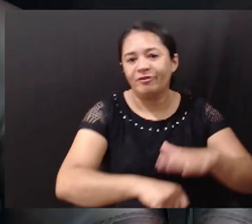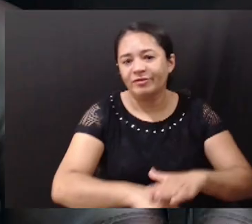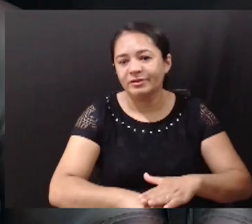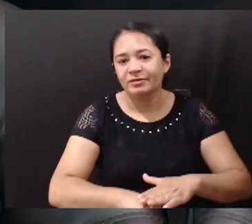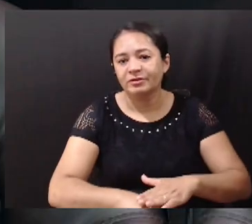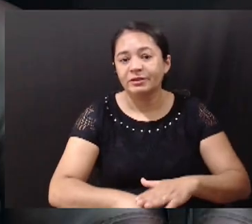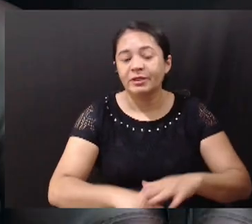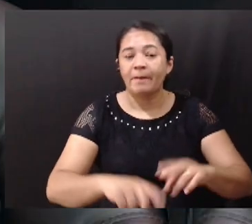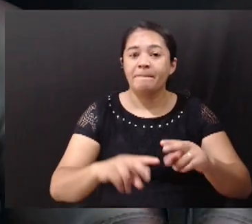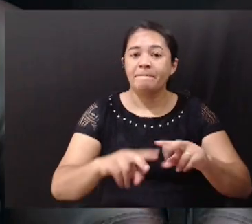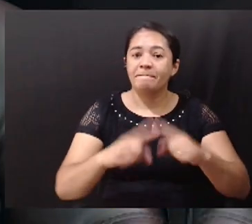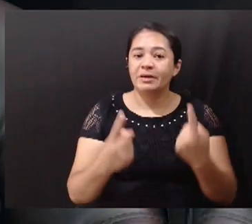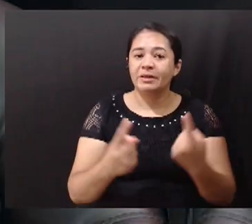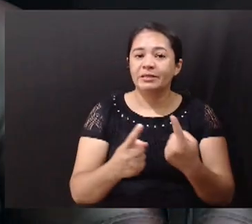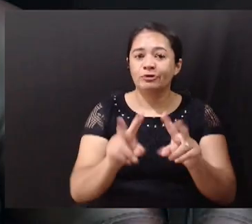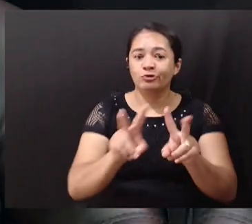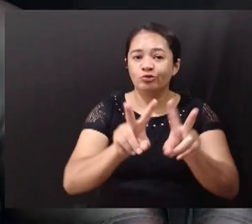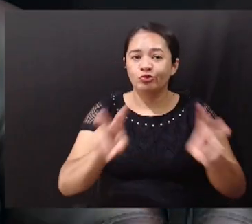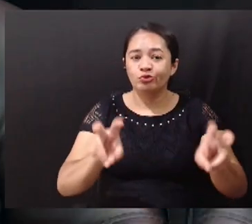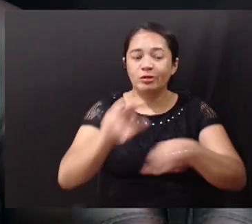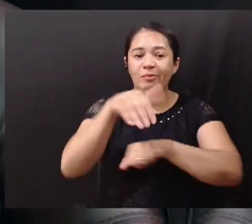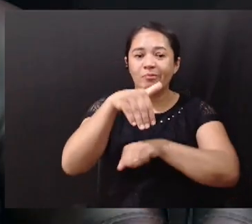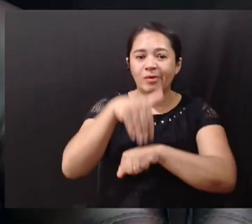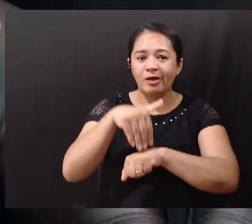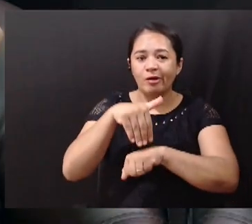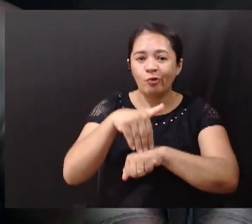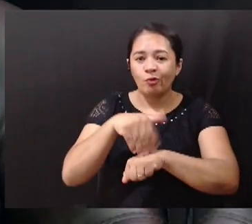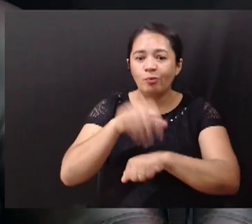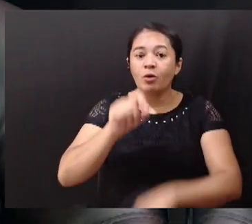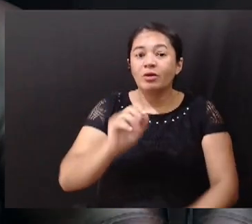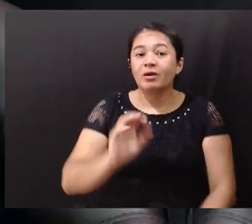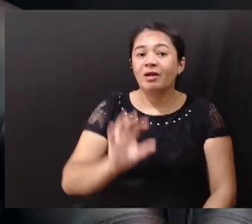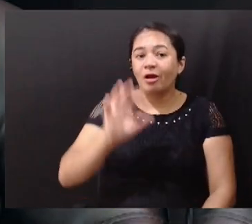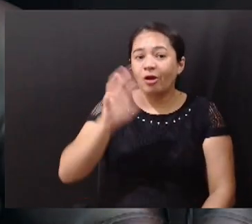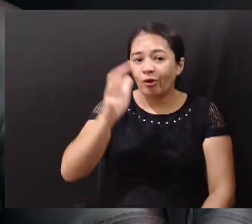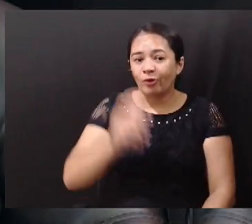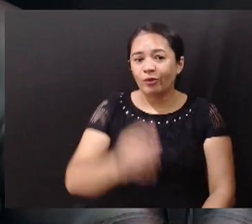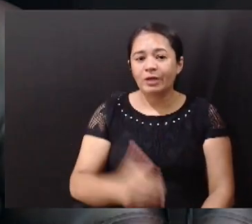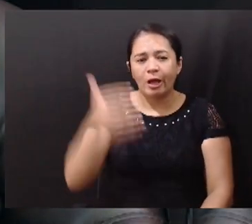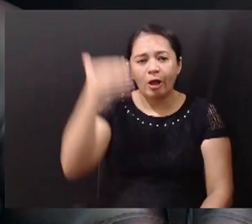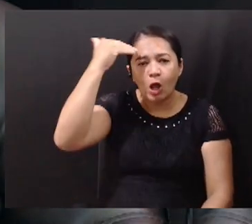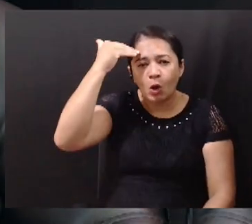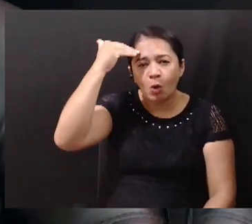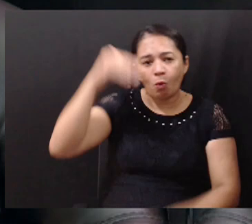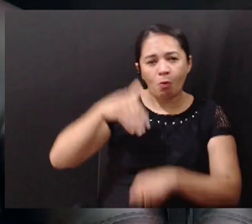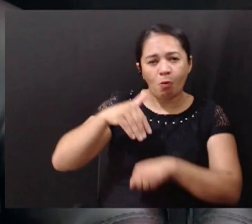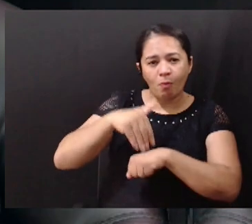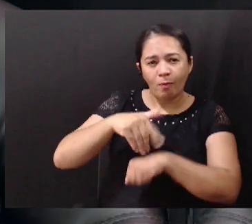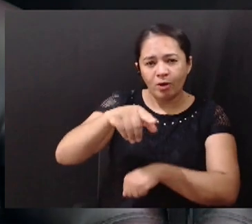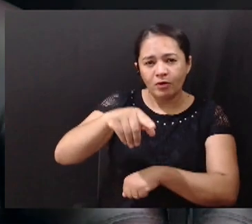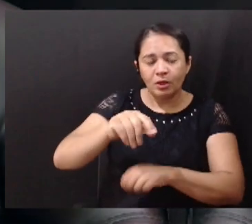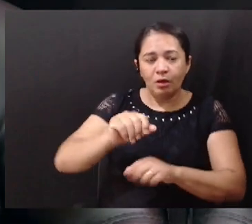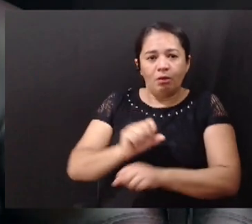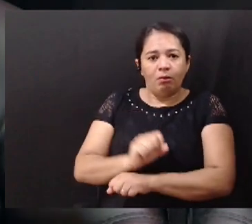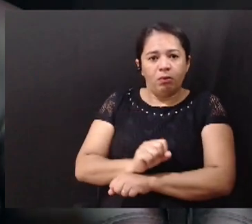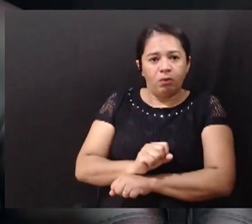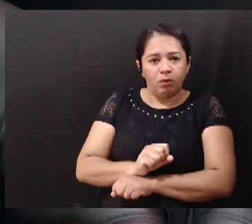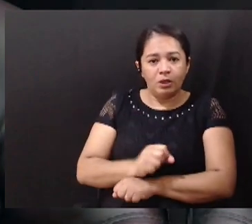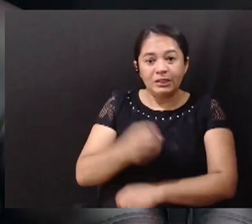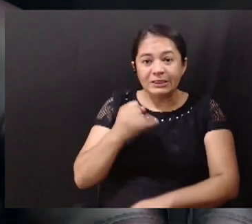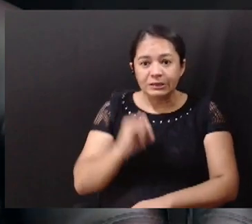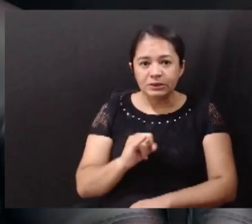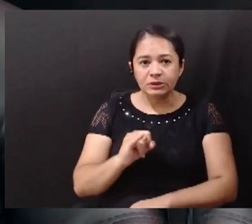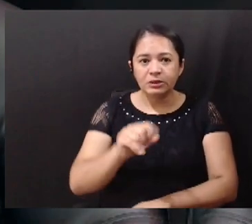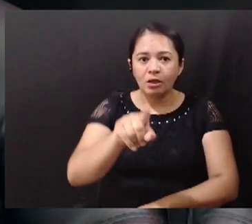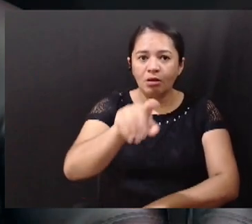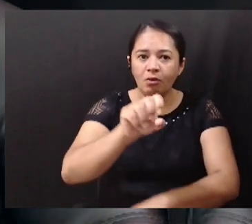muito importante. O que acontece? Essa culpa, ela é uma culpa que paralisa você? Se essa culpa te paralisa,